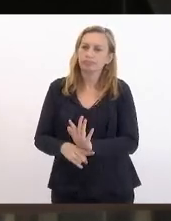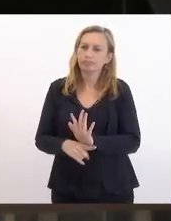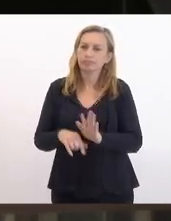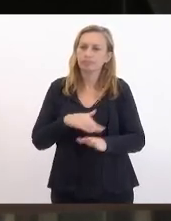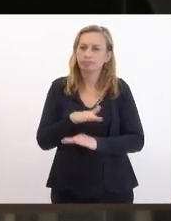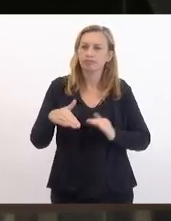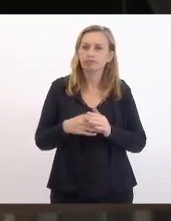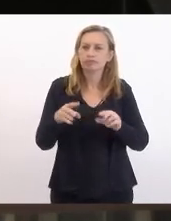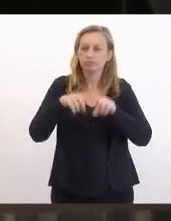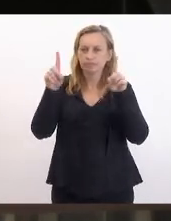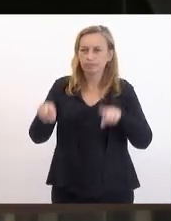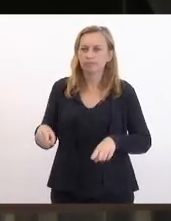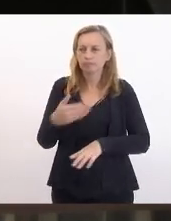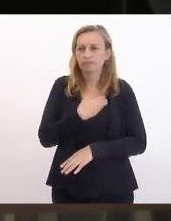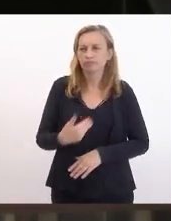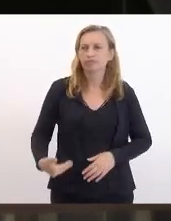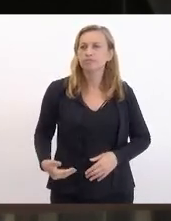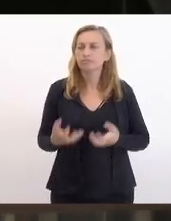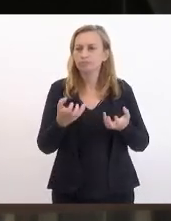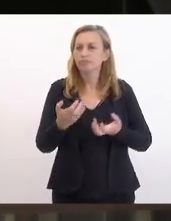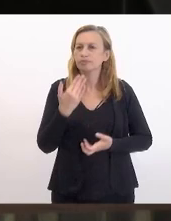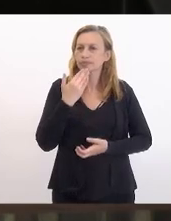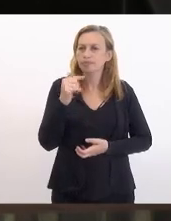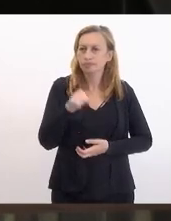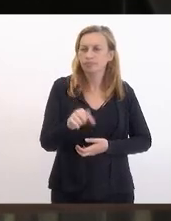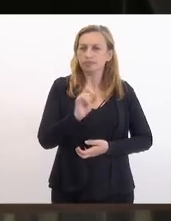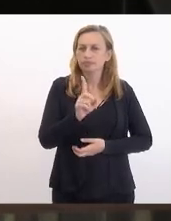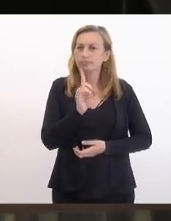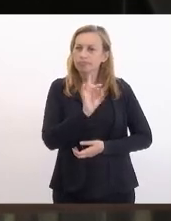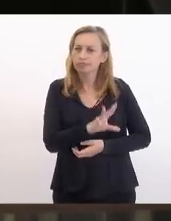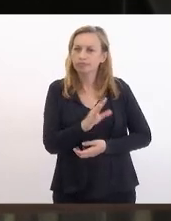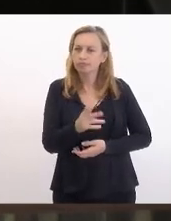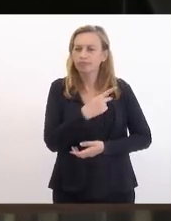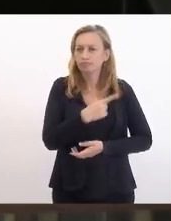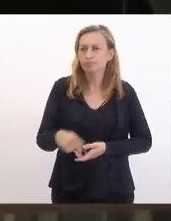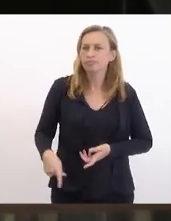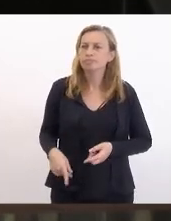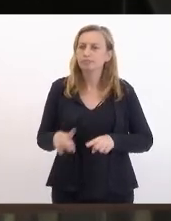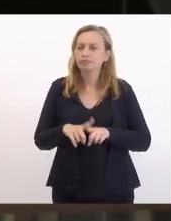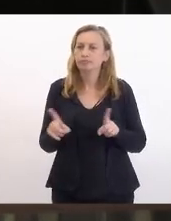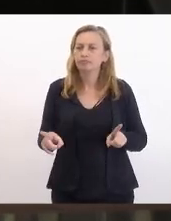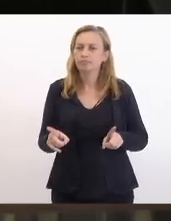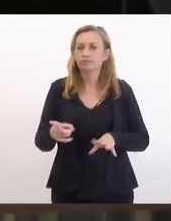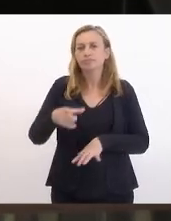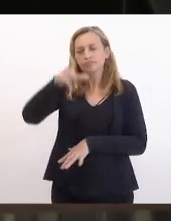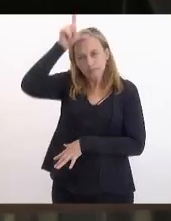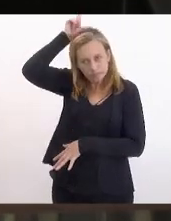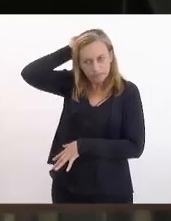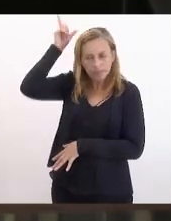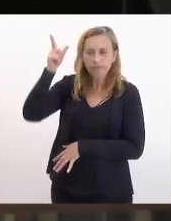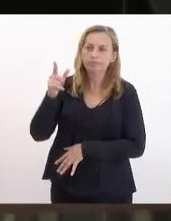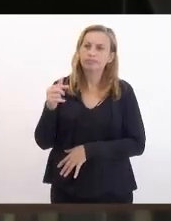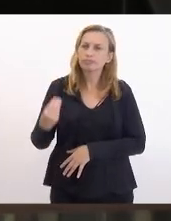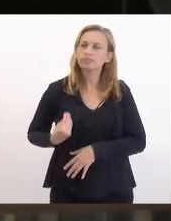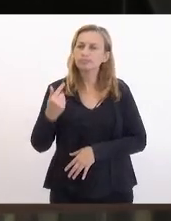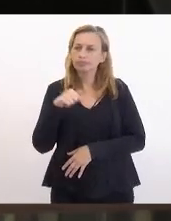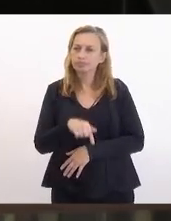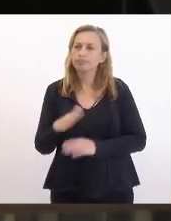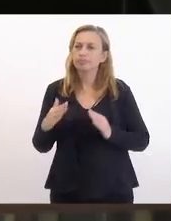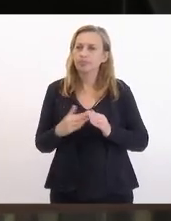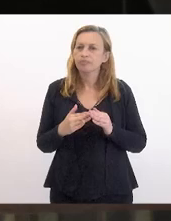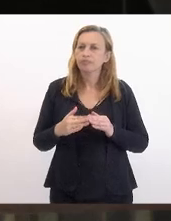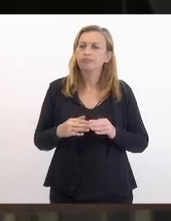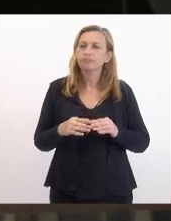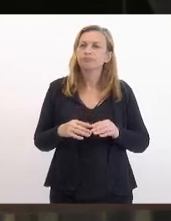todos esses servidores então eu quero pedir aqui não só o presidente Luiz Paulo hoje aqui Preside na